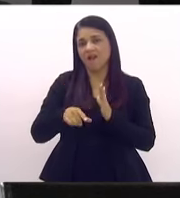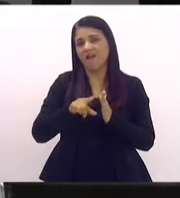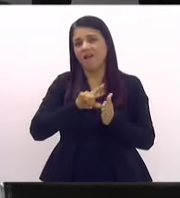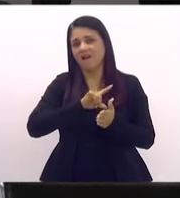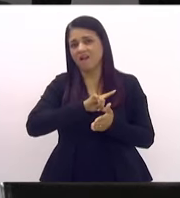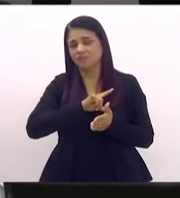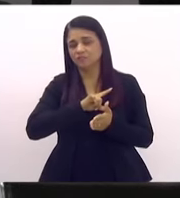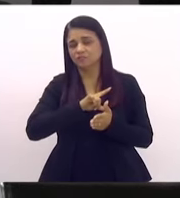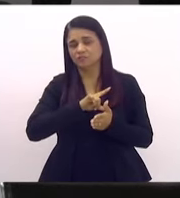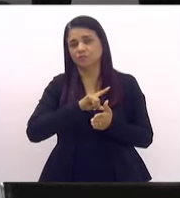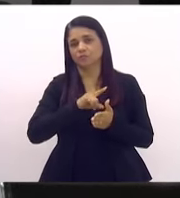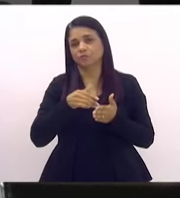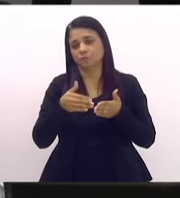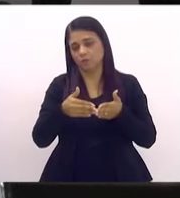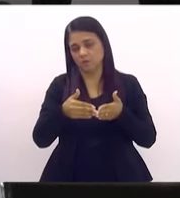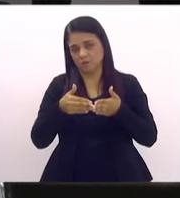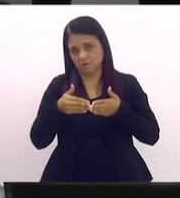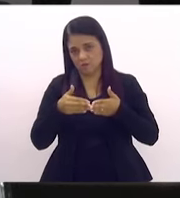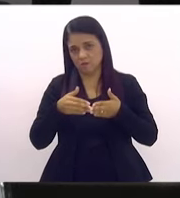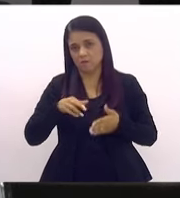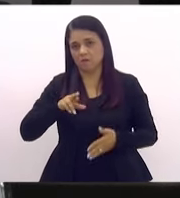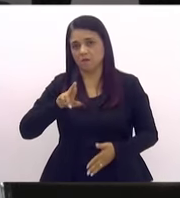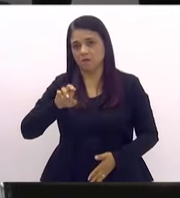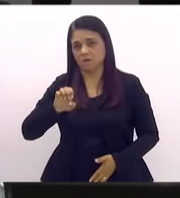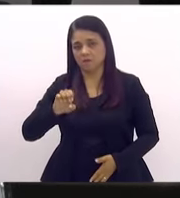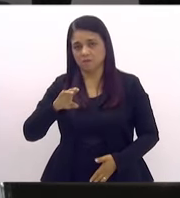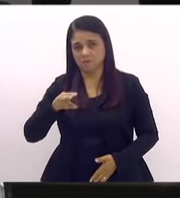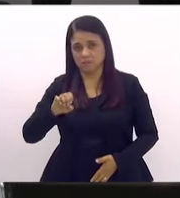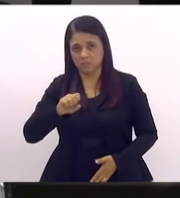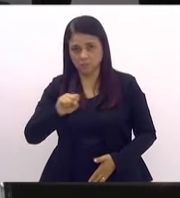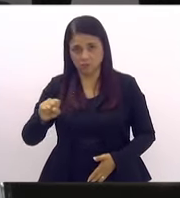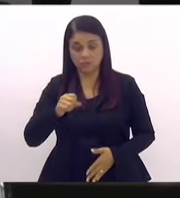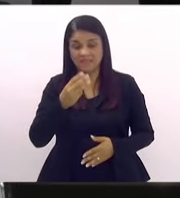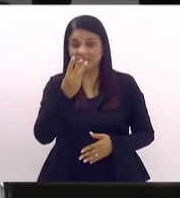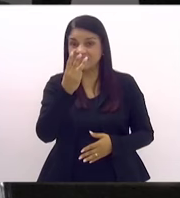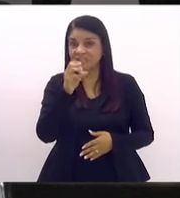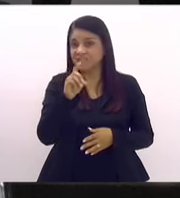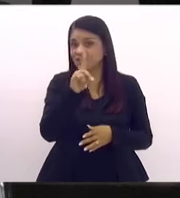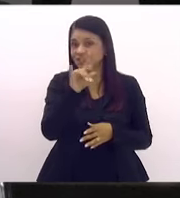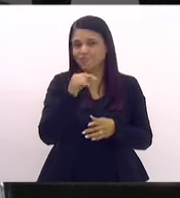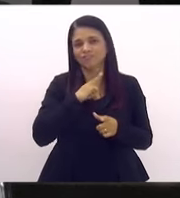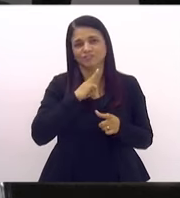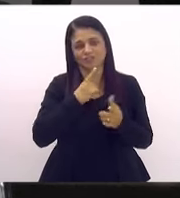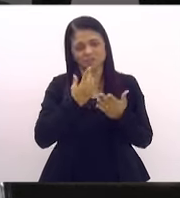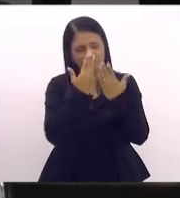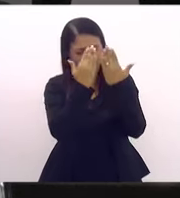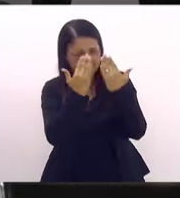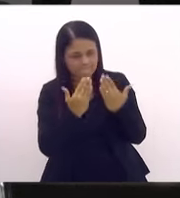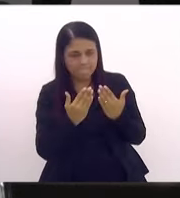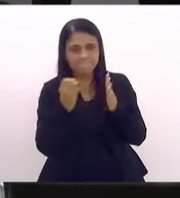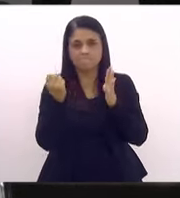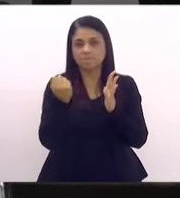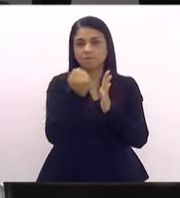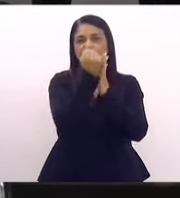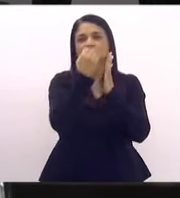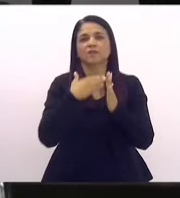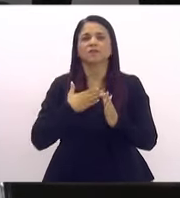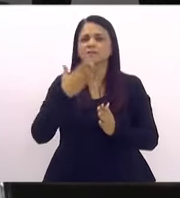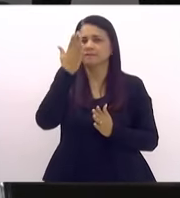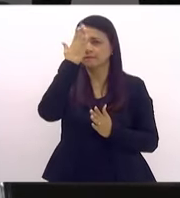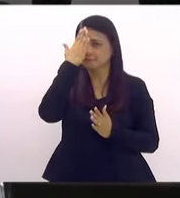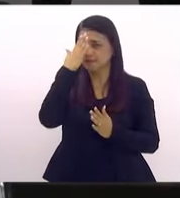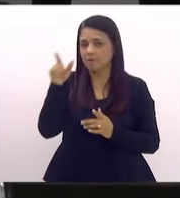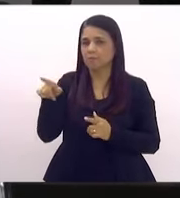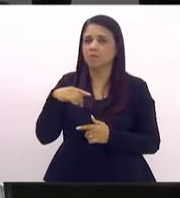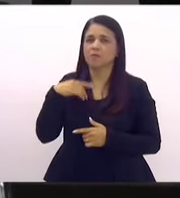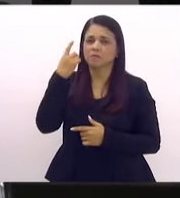do recesso, porque a gente terá 30 dias para analisar os destaques, que a gente já sabe quais vão ser, que a